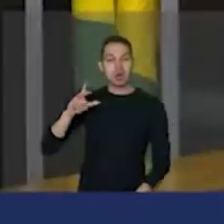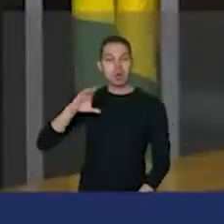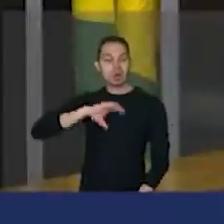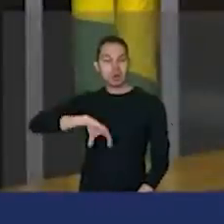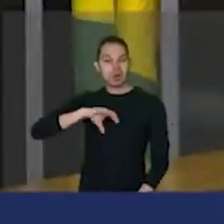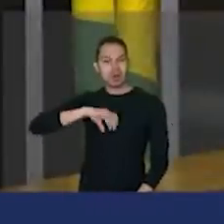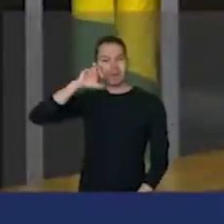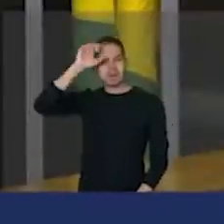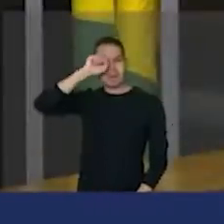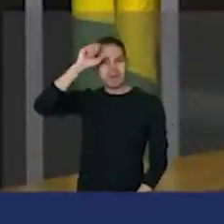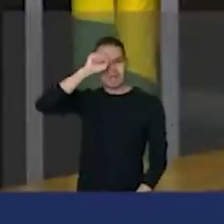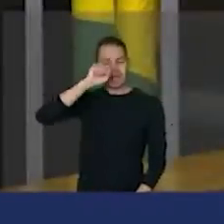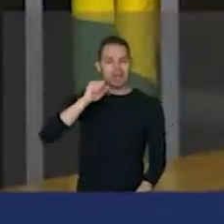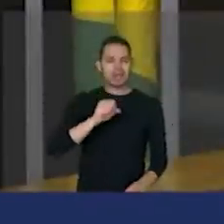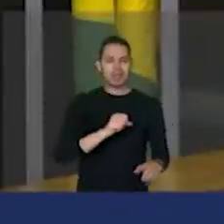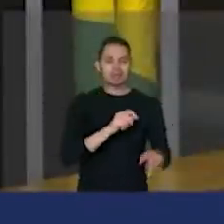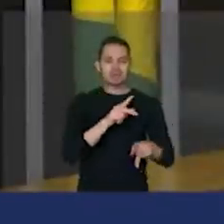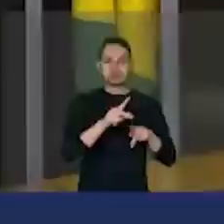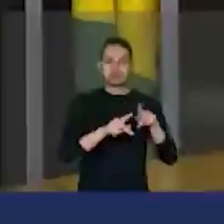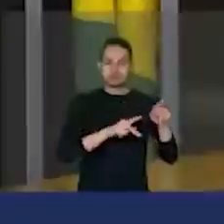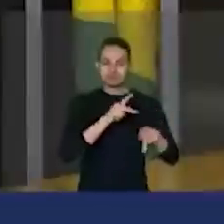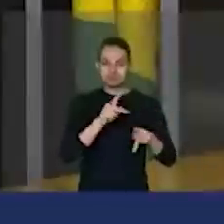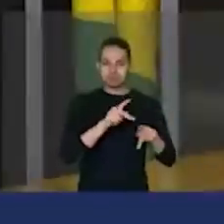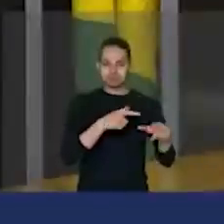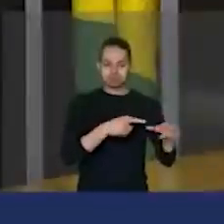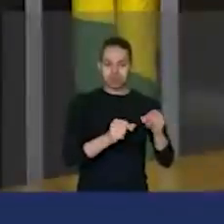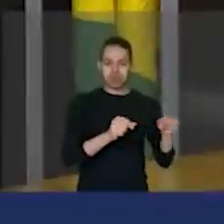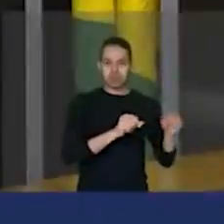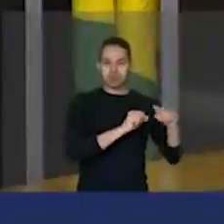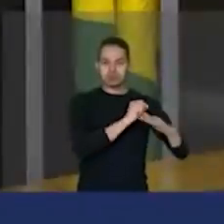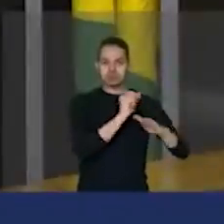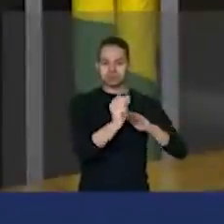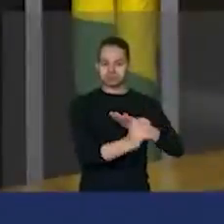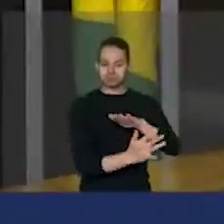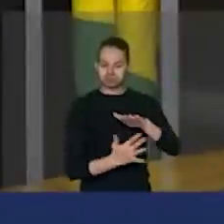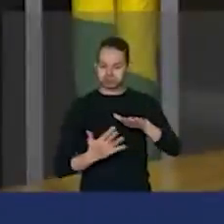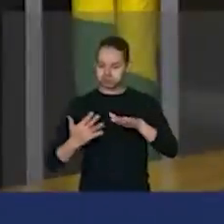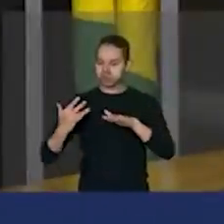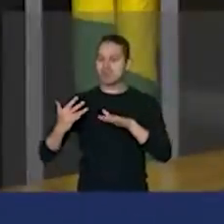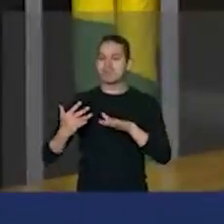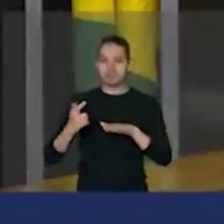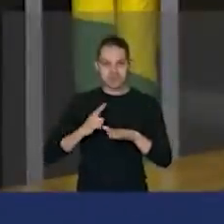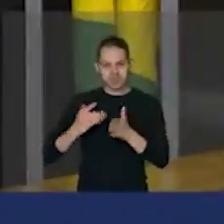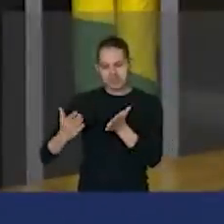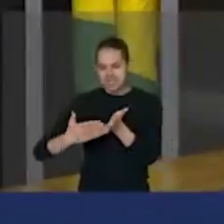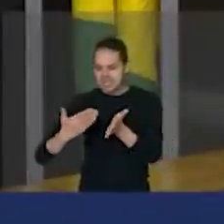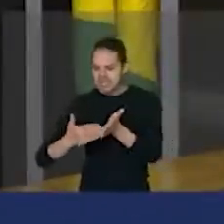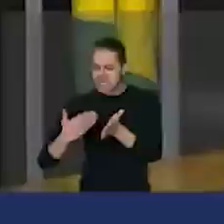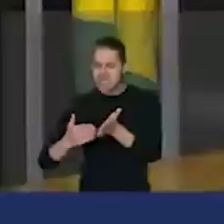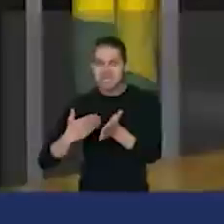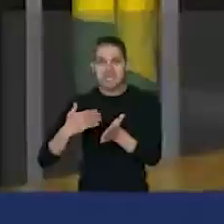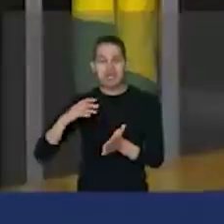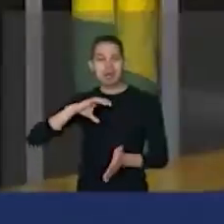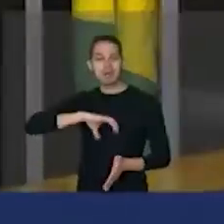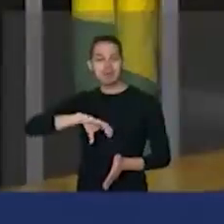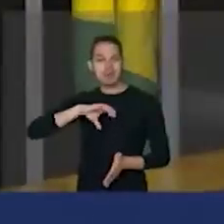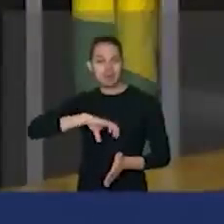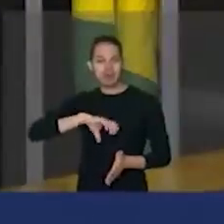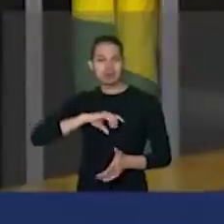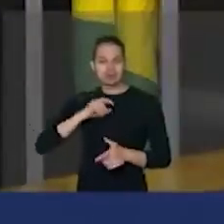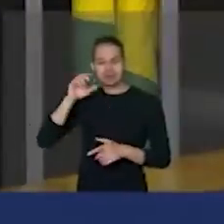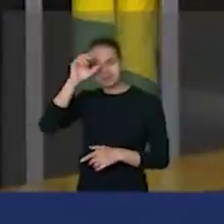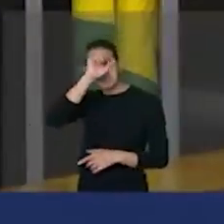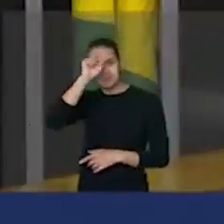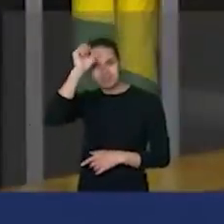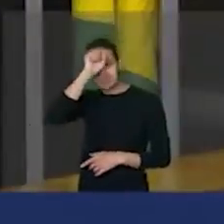Imigrantes vieram aqui para o Brasil já traziam manuais práticos de língua portuguesa para passar essa primeira barreira e a